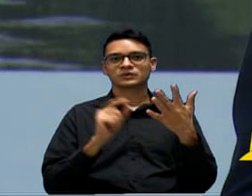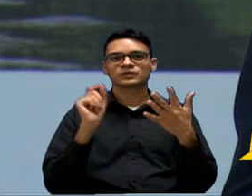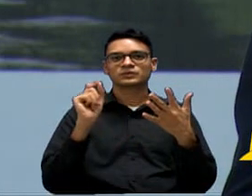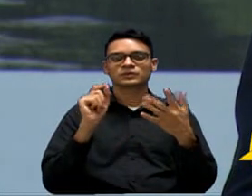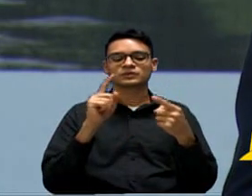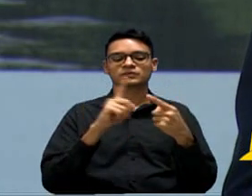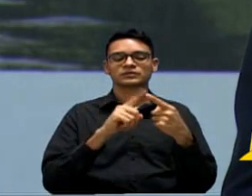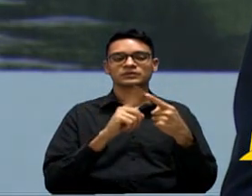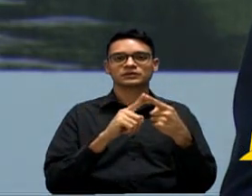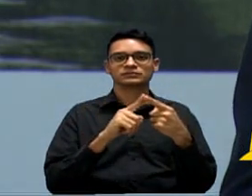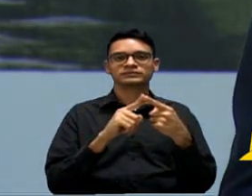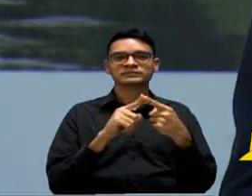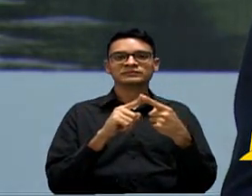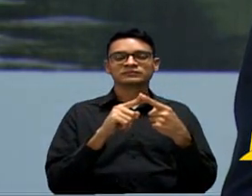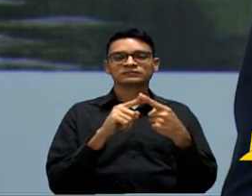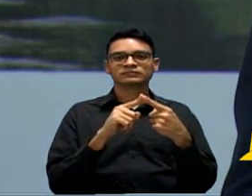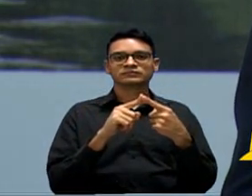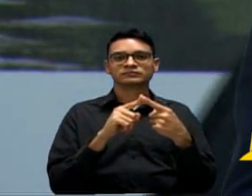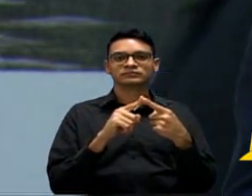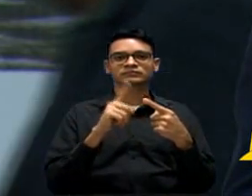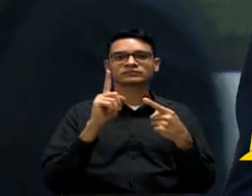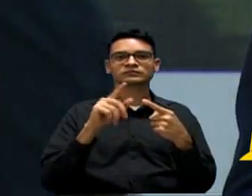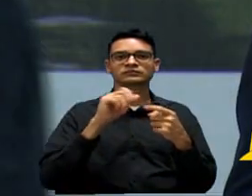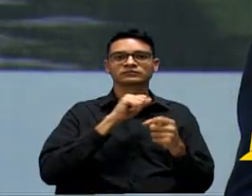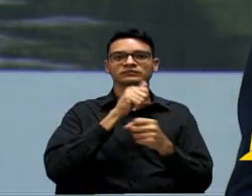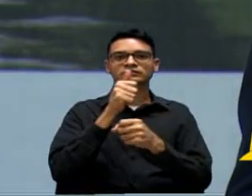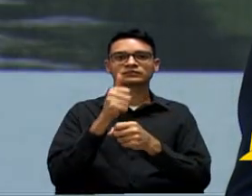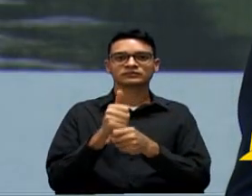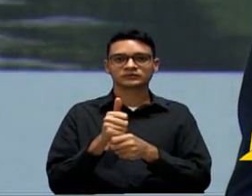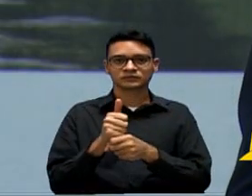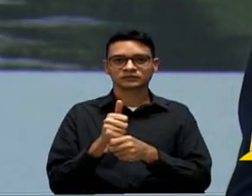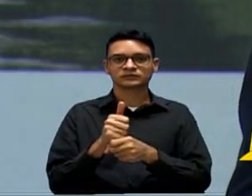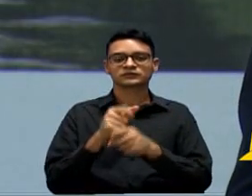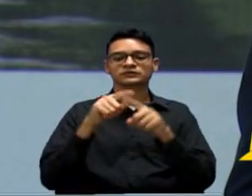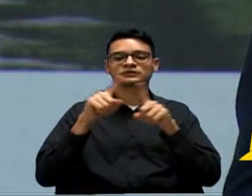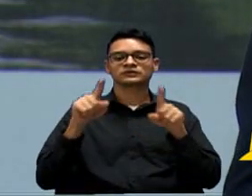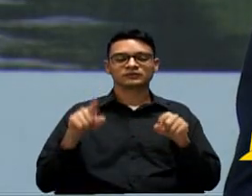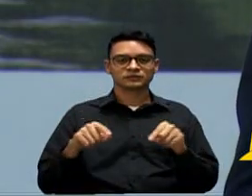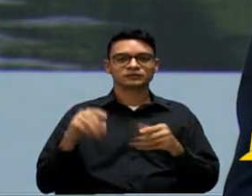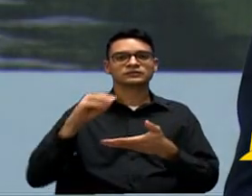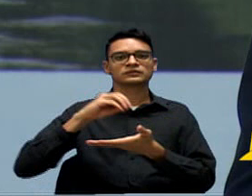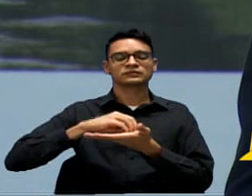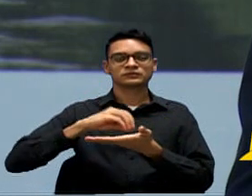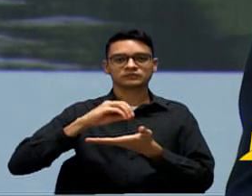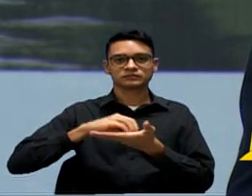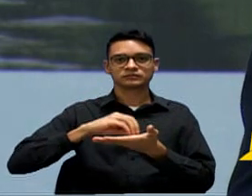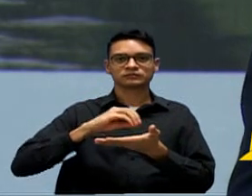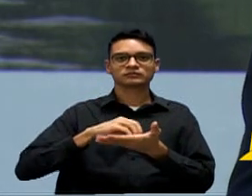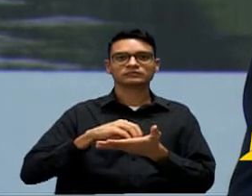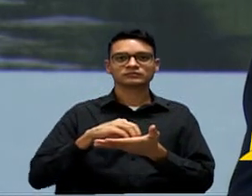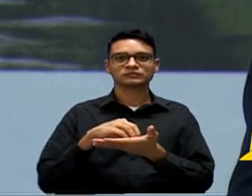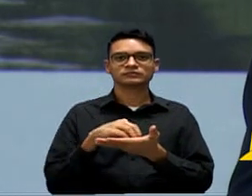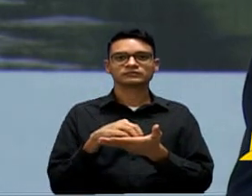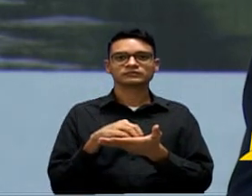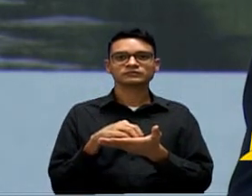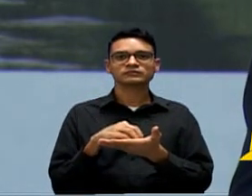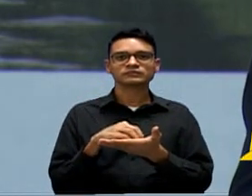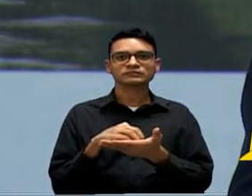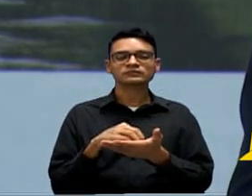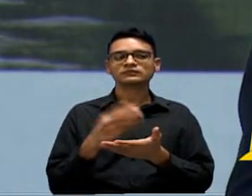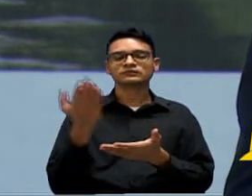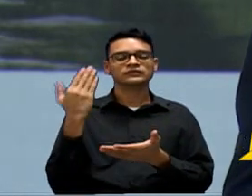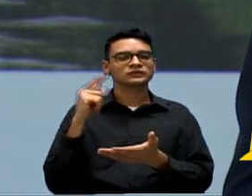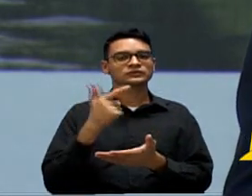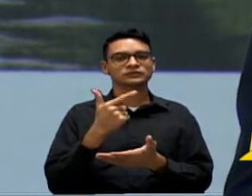1. Para a reposição do quadro defasado de servidores, aí não tinha anteriormente e agora passa a